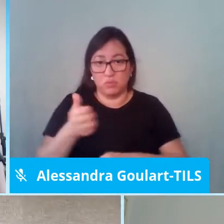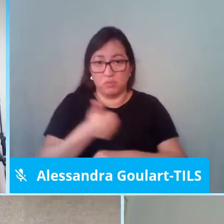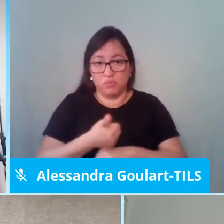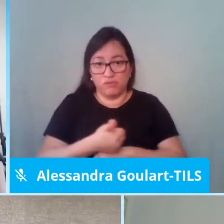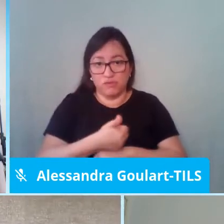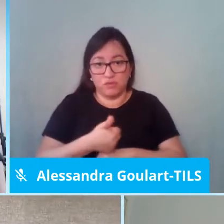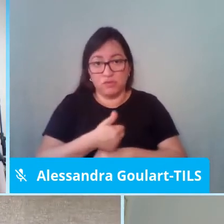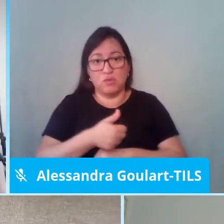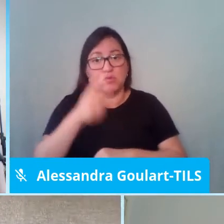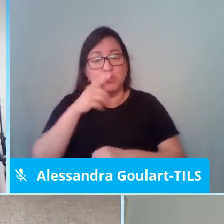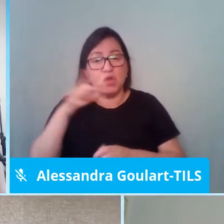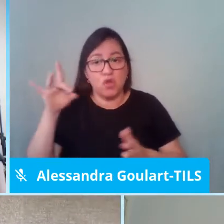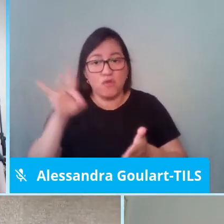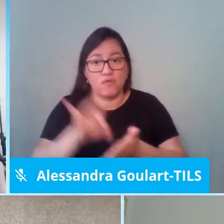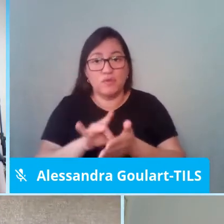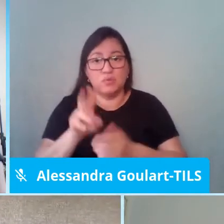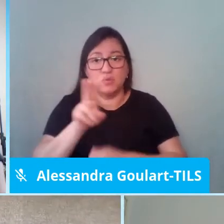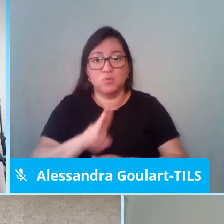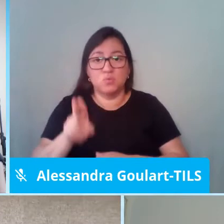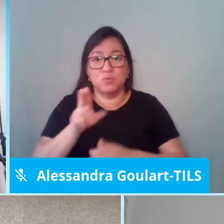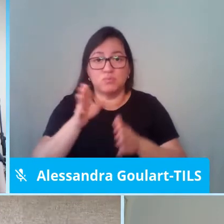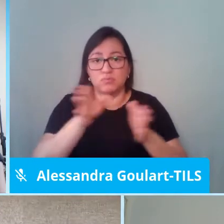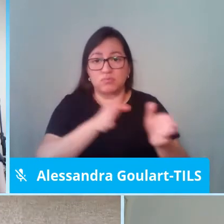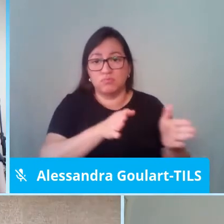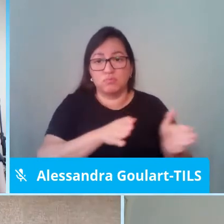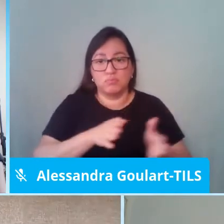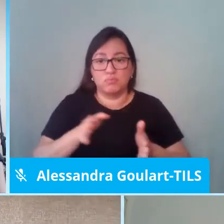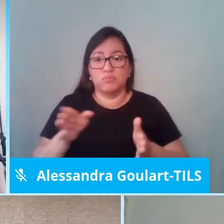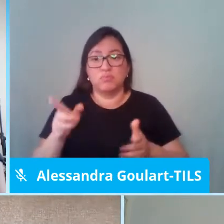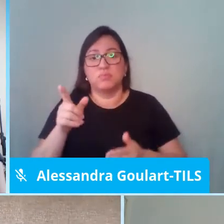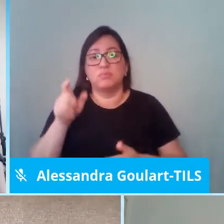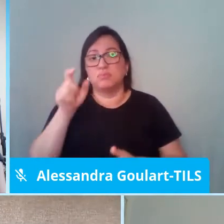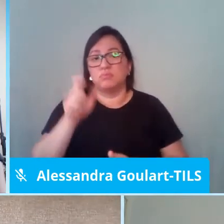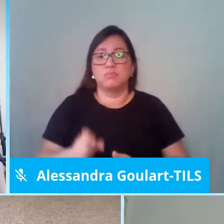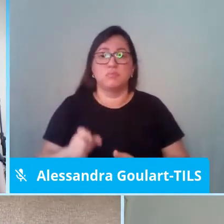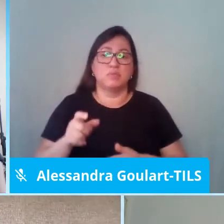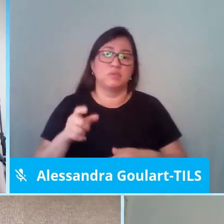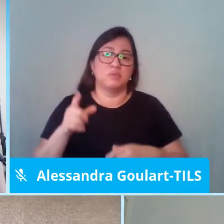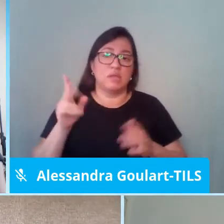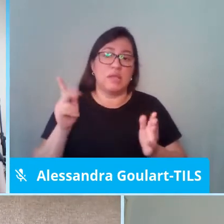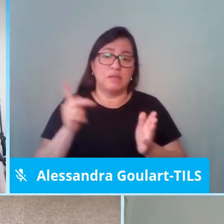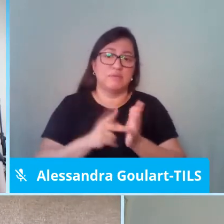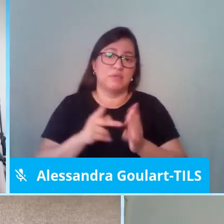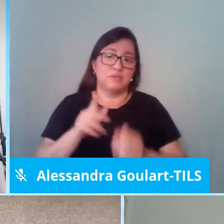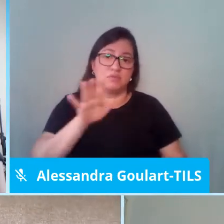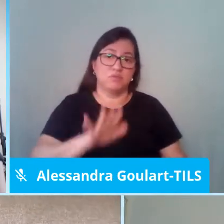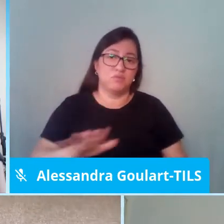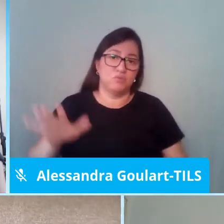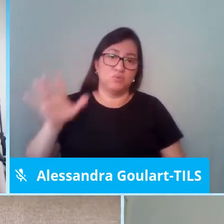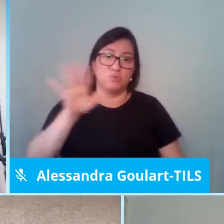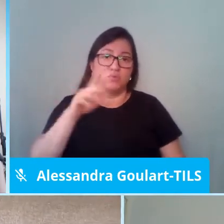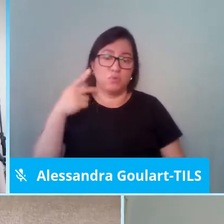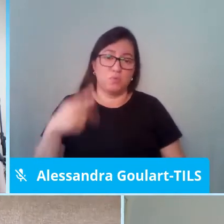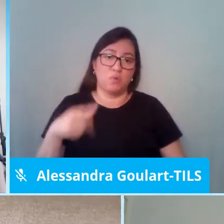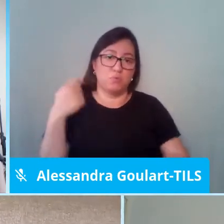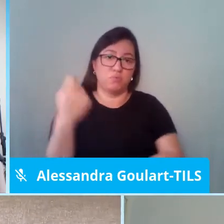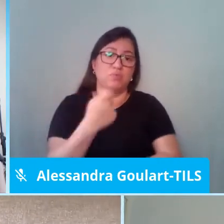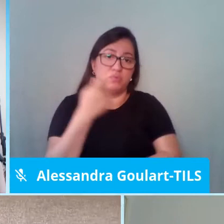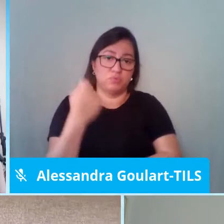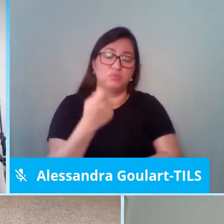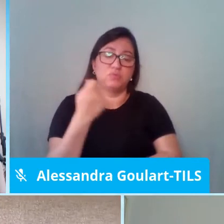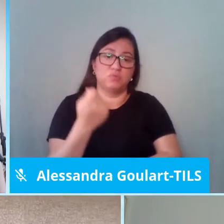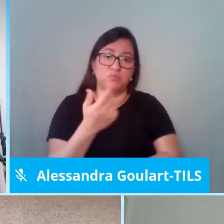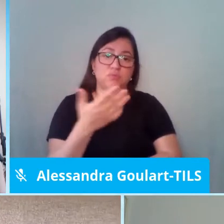mais efetiva nessa prevenção e ser um agente de transformação dessa realidade que nós no Rio Grande do Sul